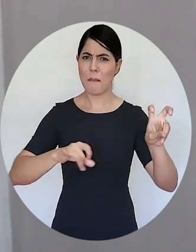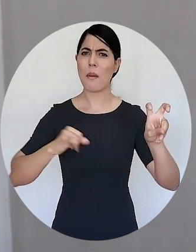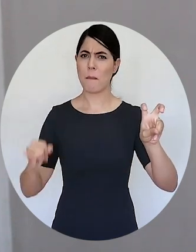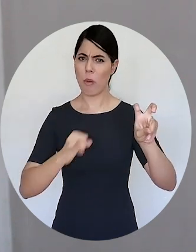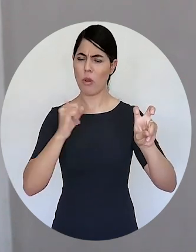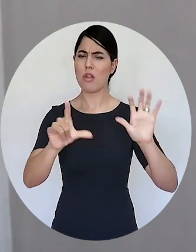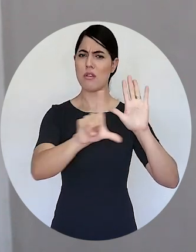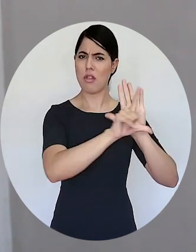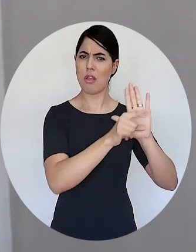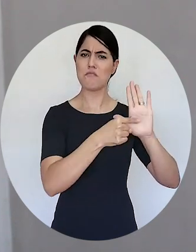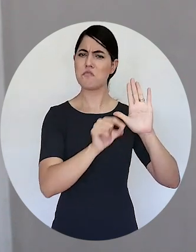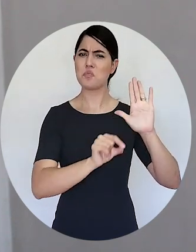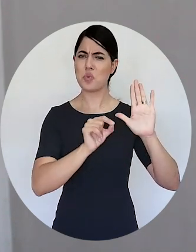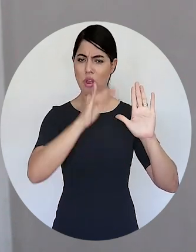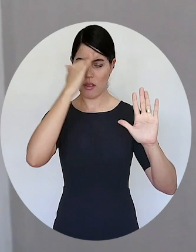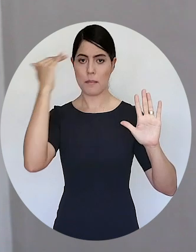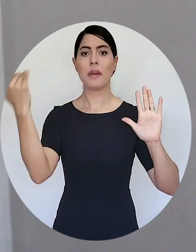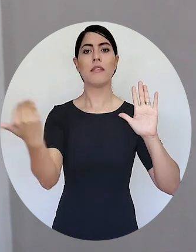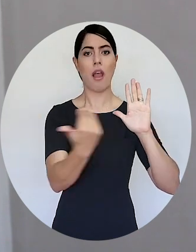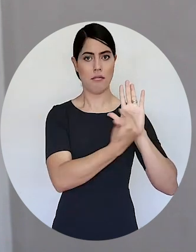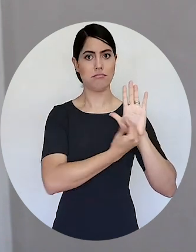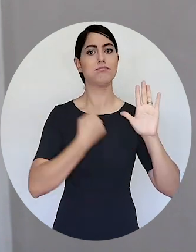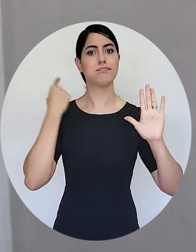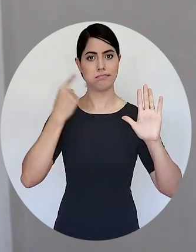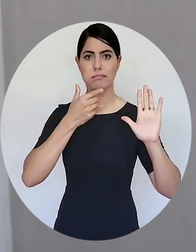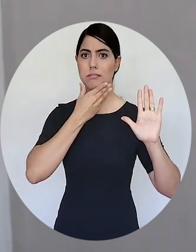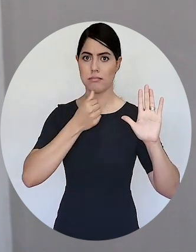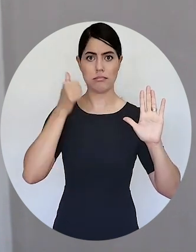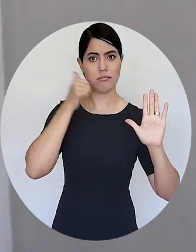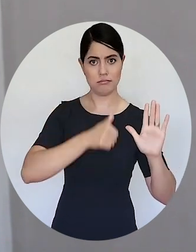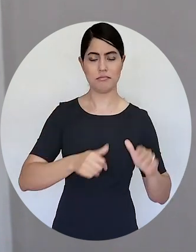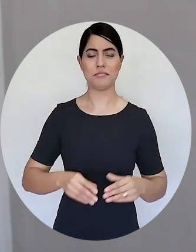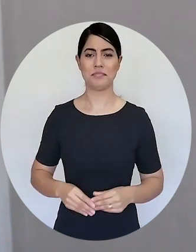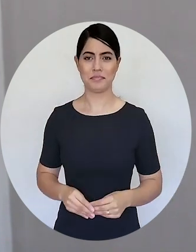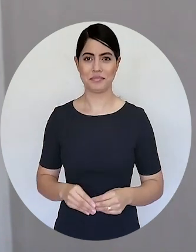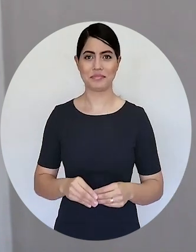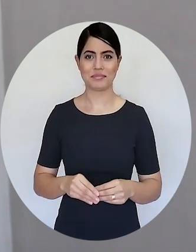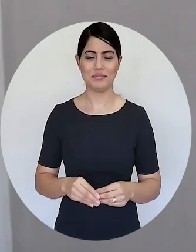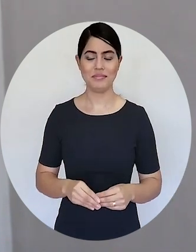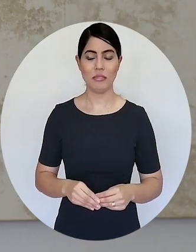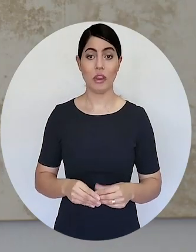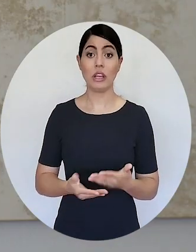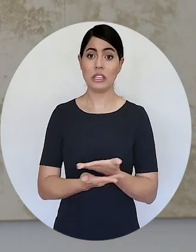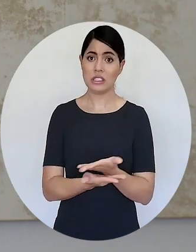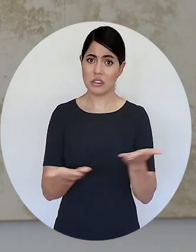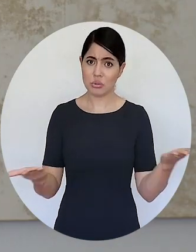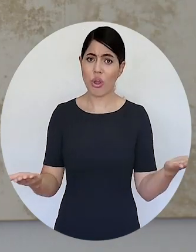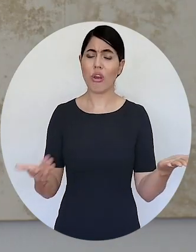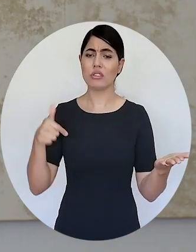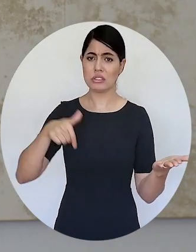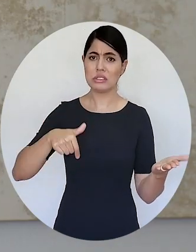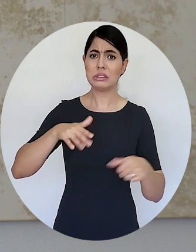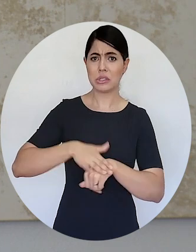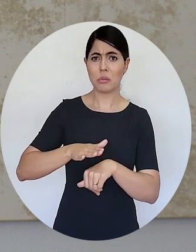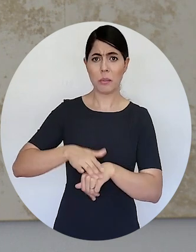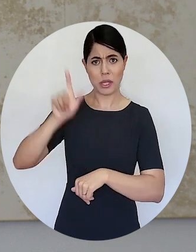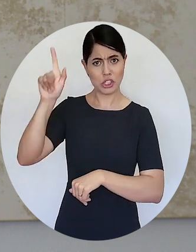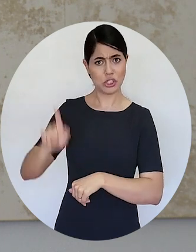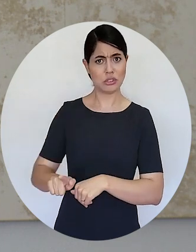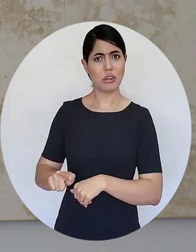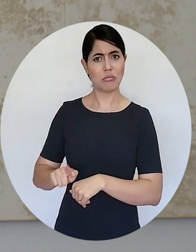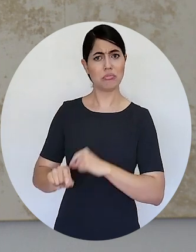de legislações como essa, que respeitam o exercício da profissão advogada-advogado. Nós conseguimos já na